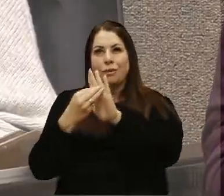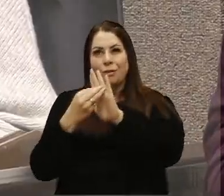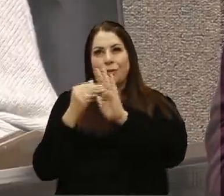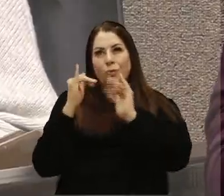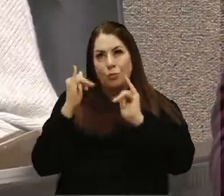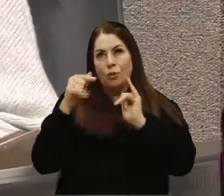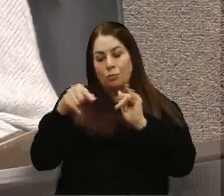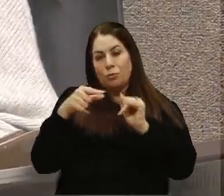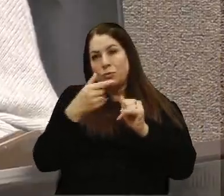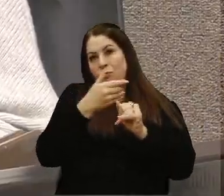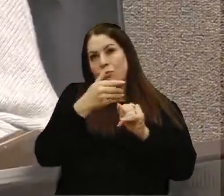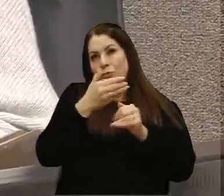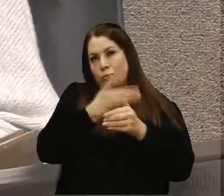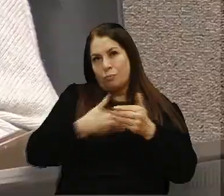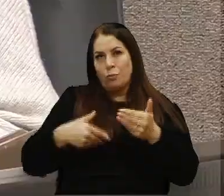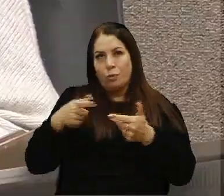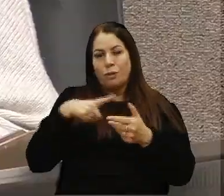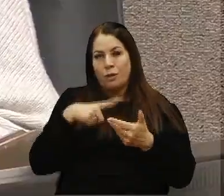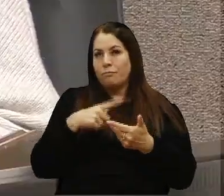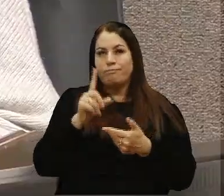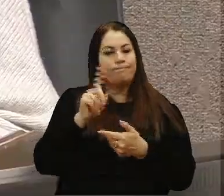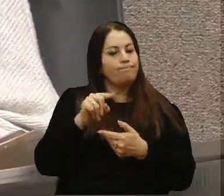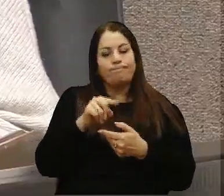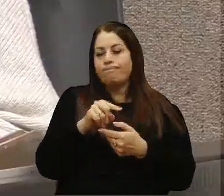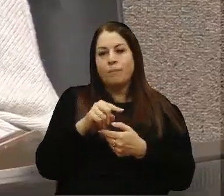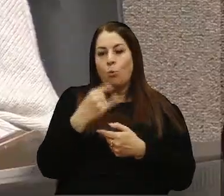coletivo que a gente tem. Então, realmente, ele não é